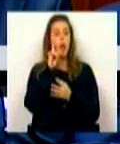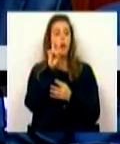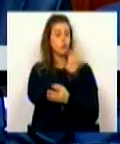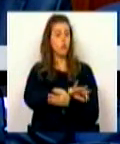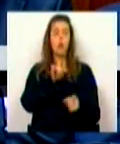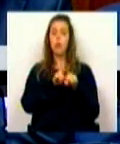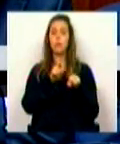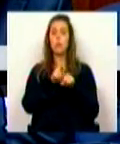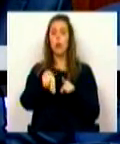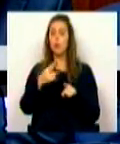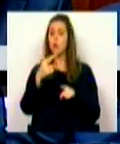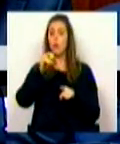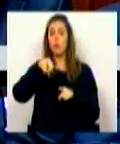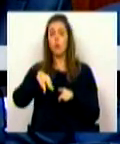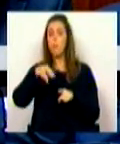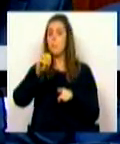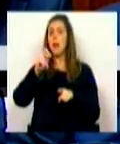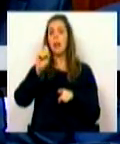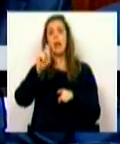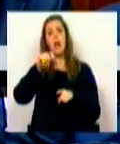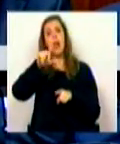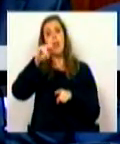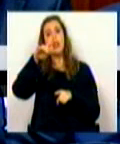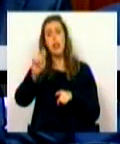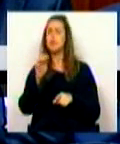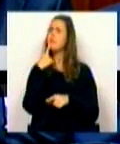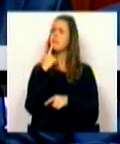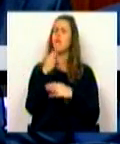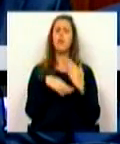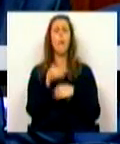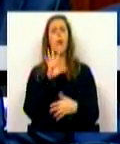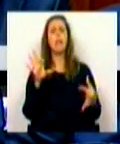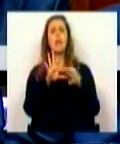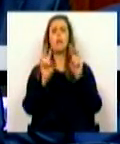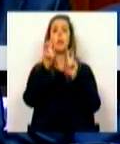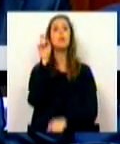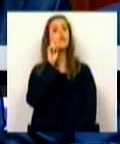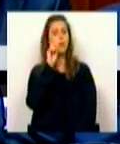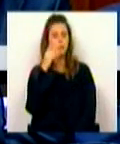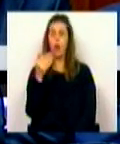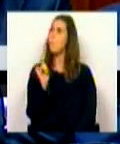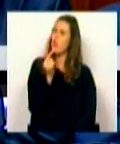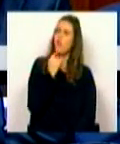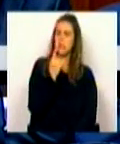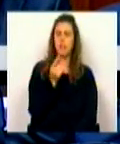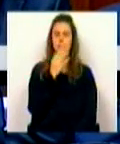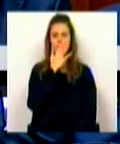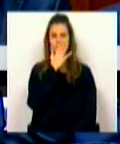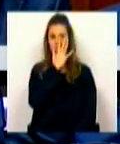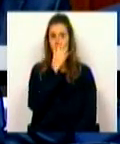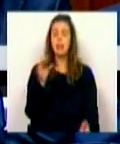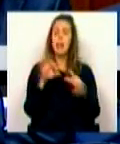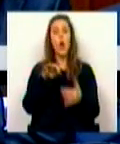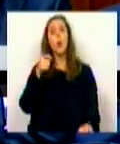o senhor deputado Nuno Magalhães pergunta o que faremos em matéria de segurança. Melhor dizendo, quanto